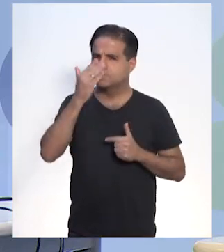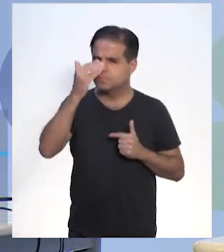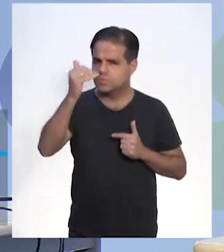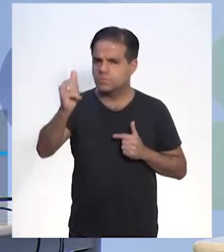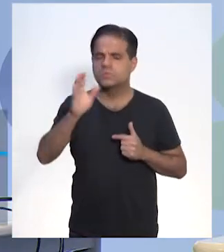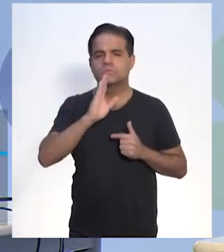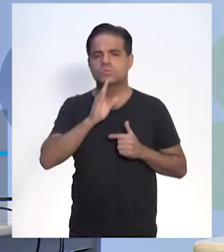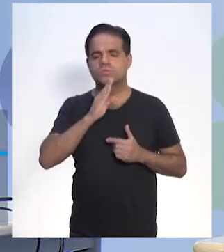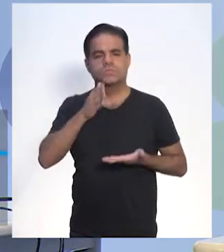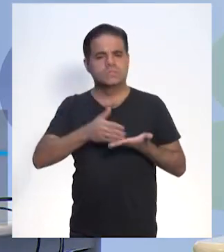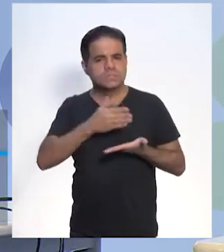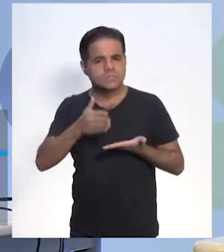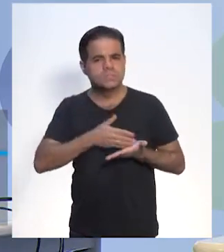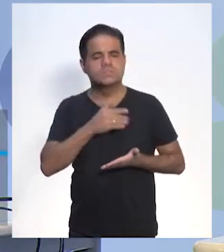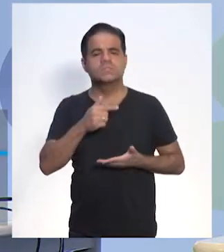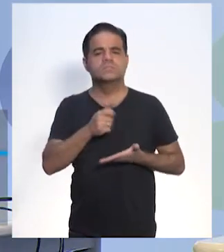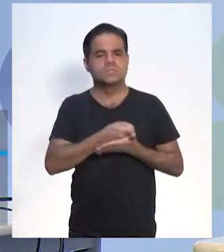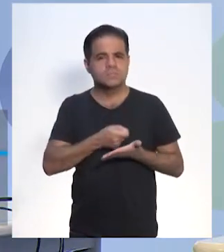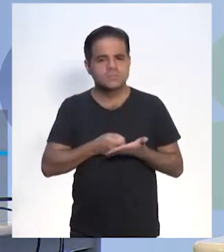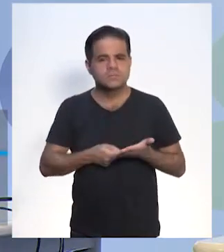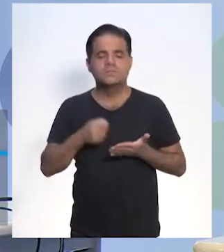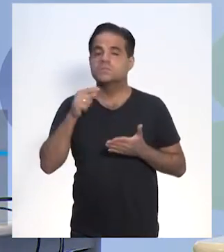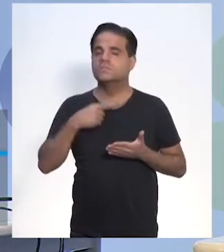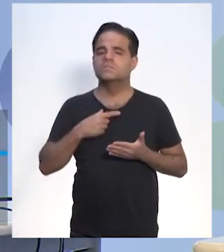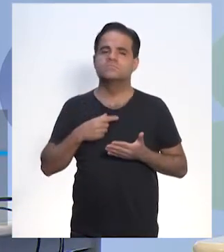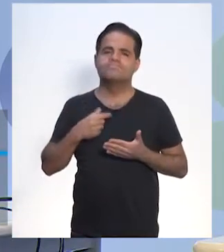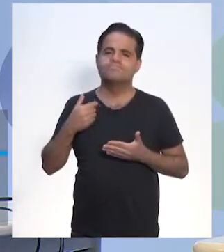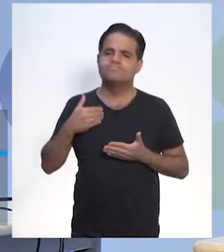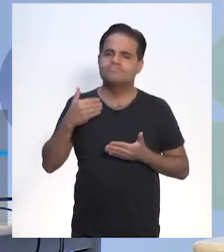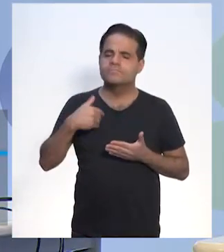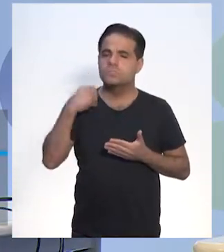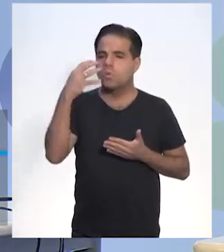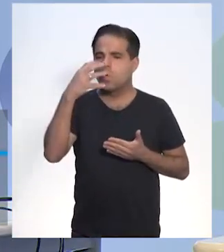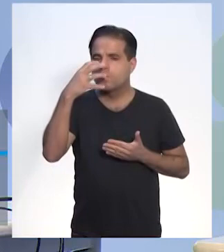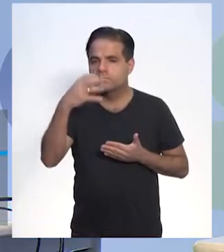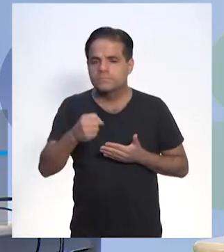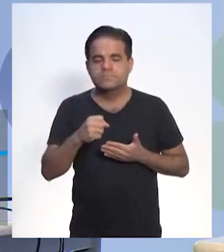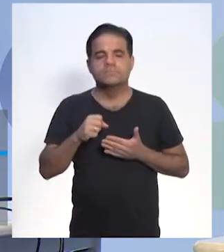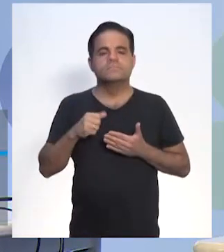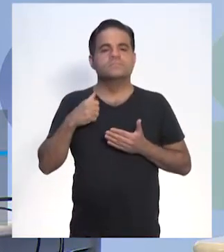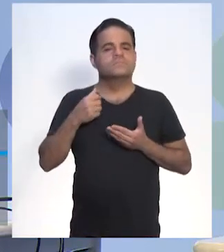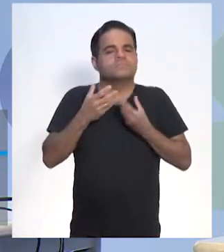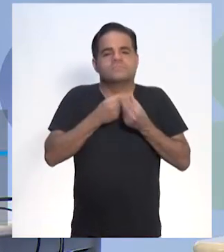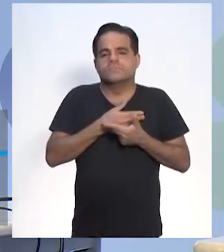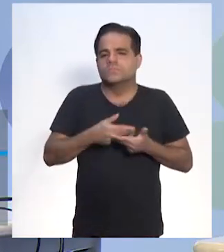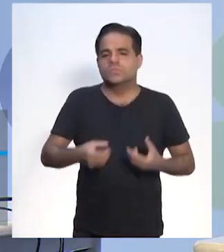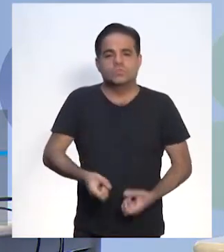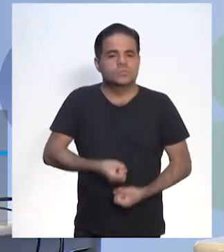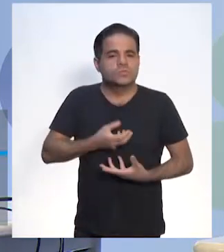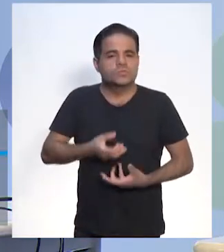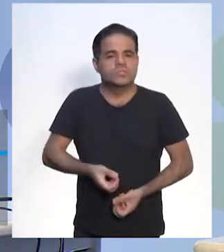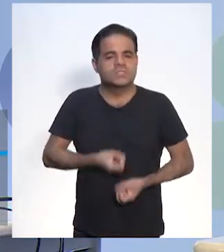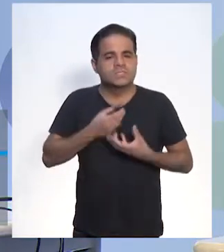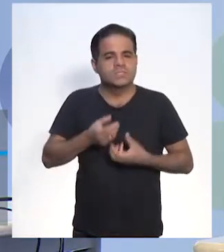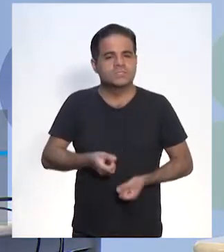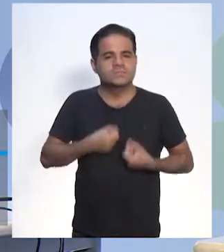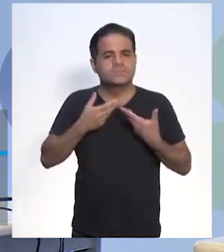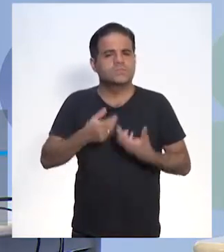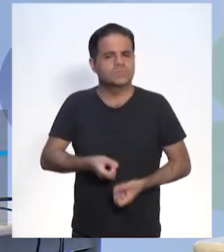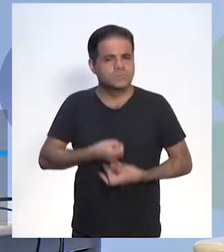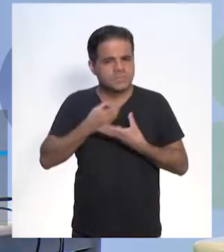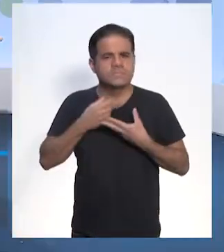conhecidas, famosas. E aí, ele escreveu desde romances até muitos poemas. A poesia